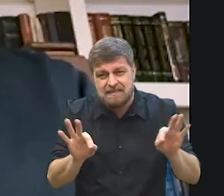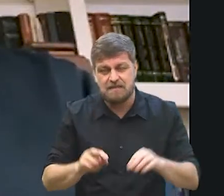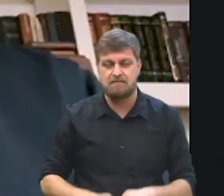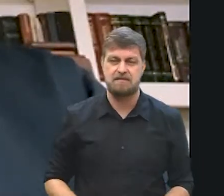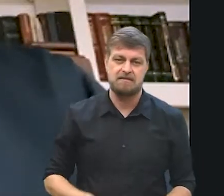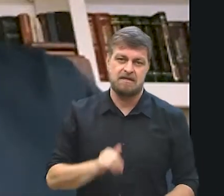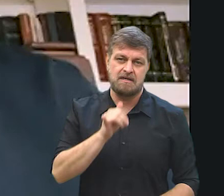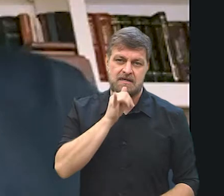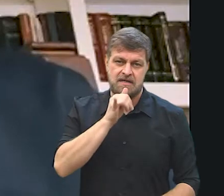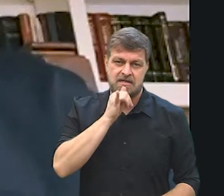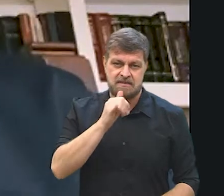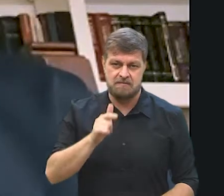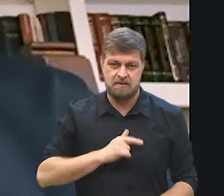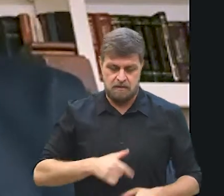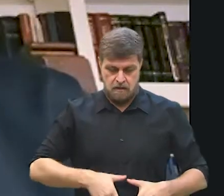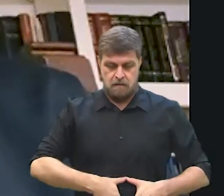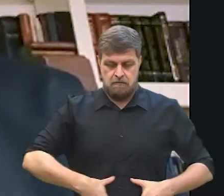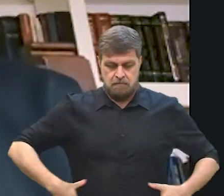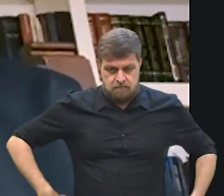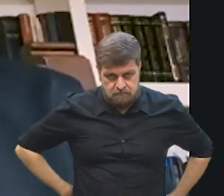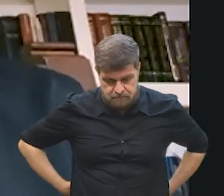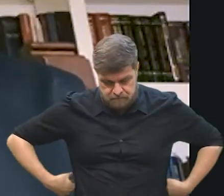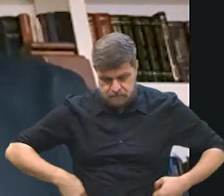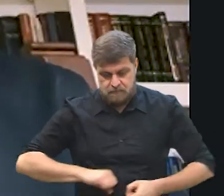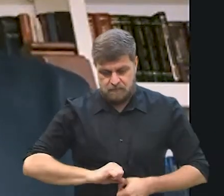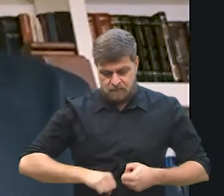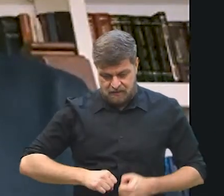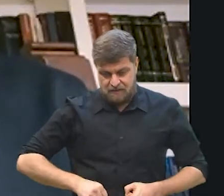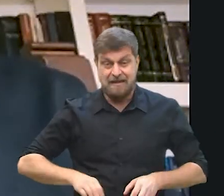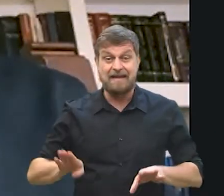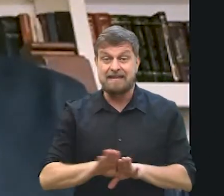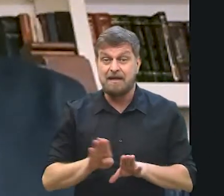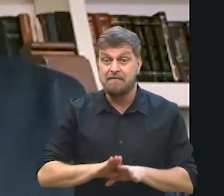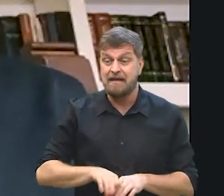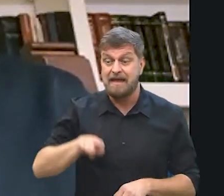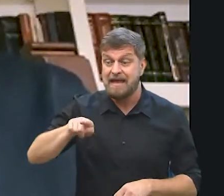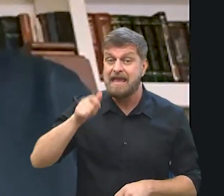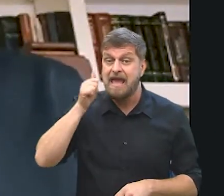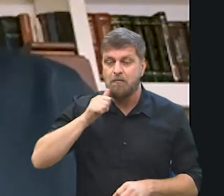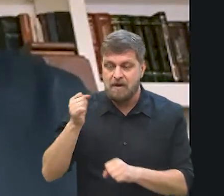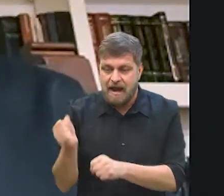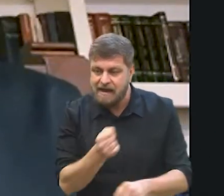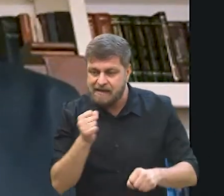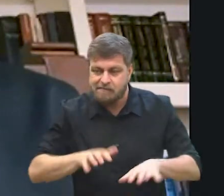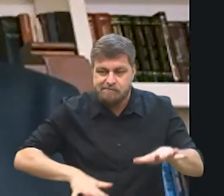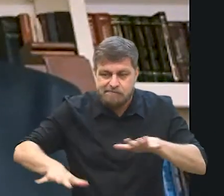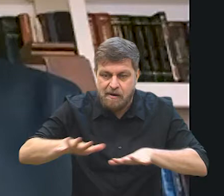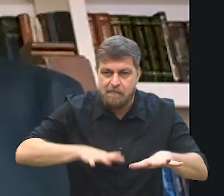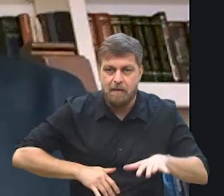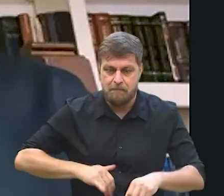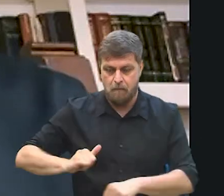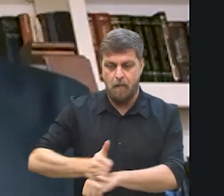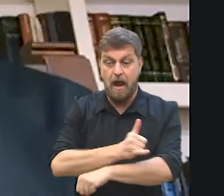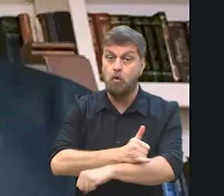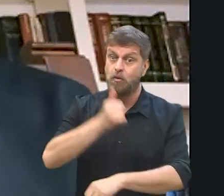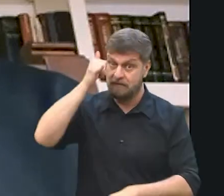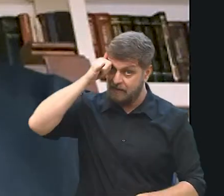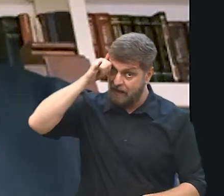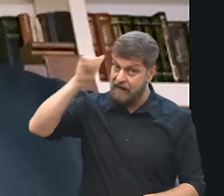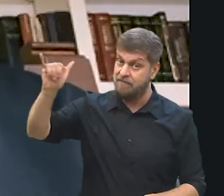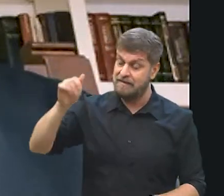quê? A cinta abdominal para elas também e não engordarem. O problema é engordar. E